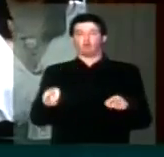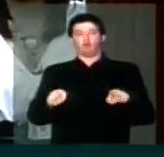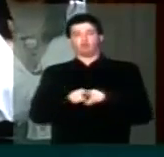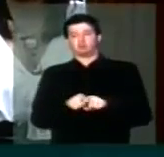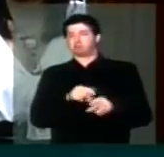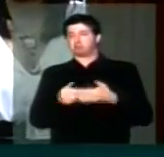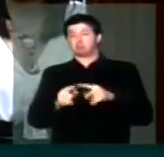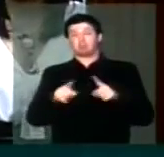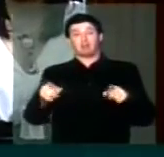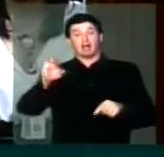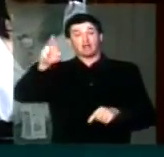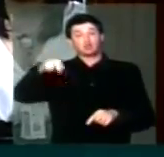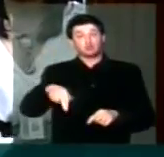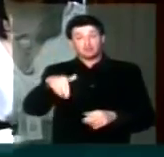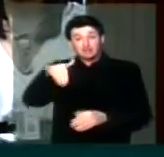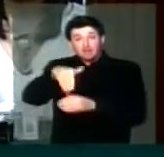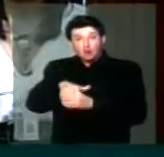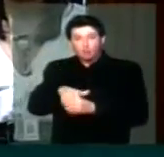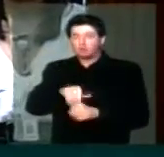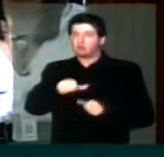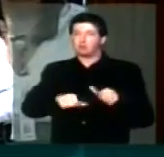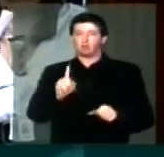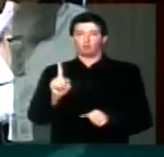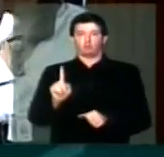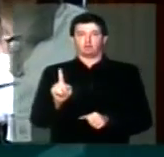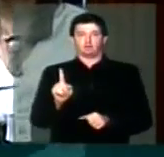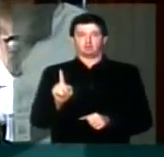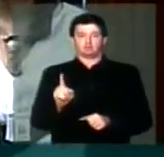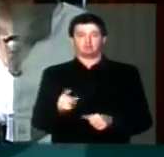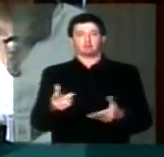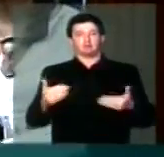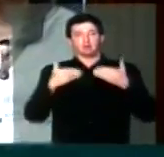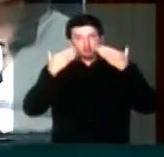a vontade das urnas. Este é o substitutivo